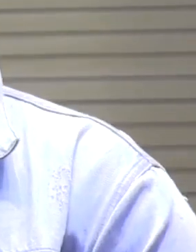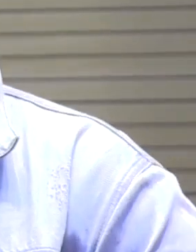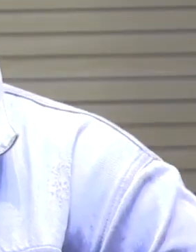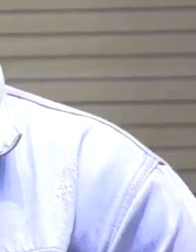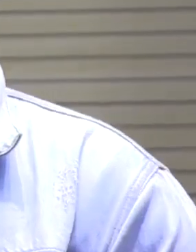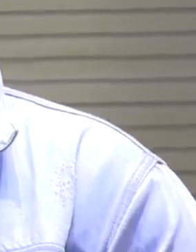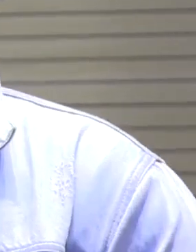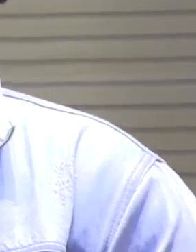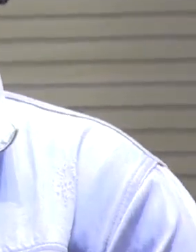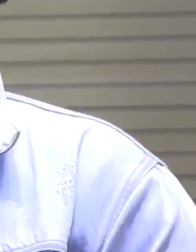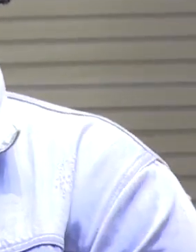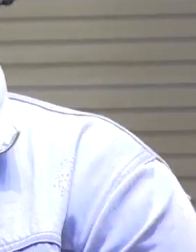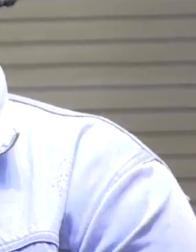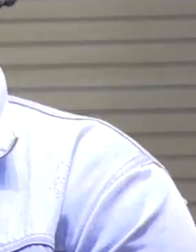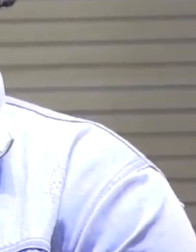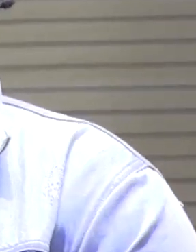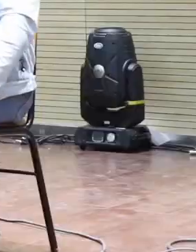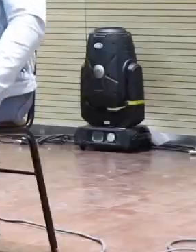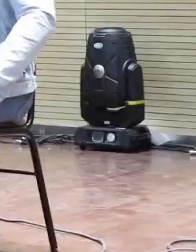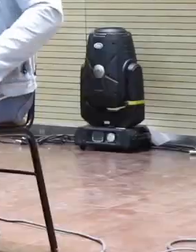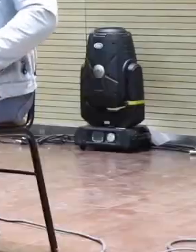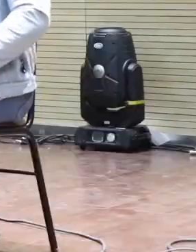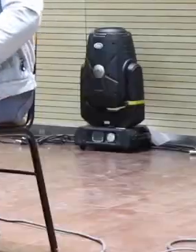Fano wupu we me.